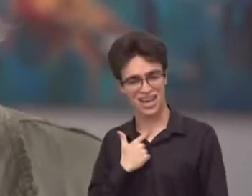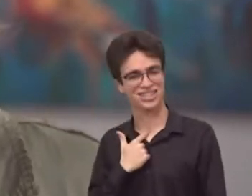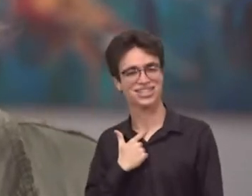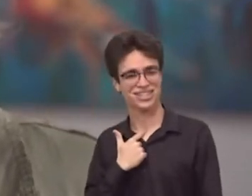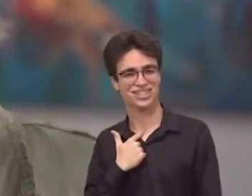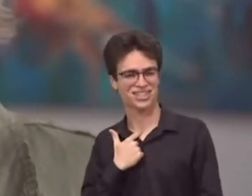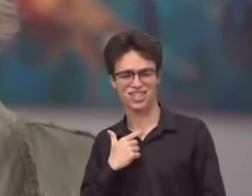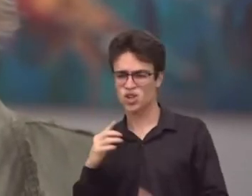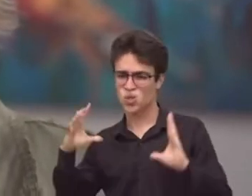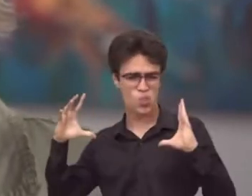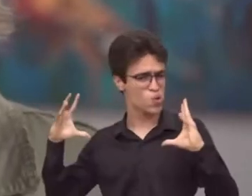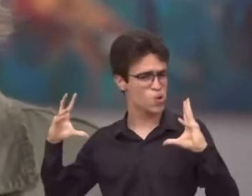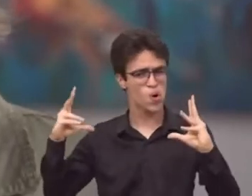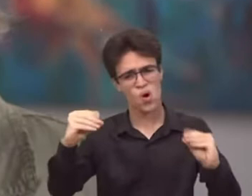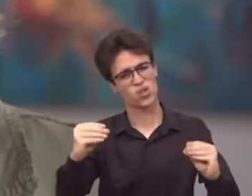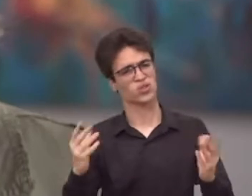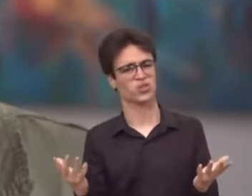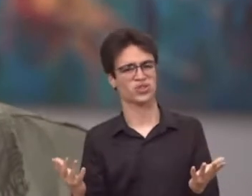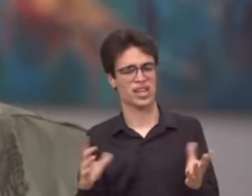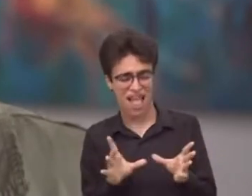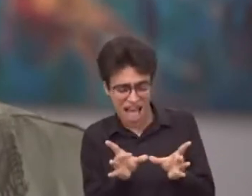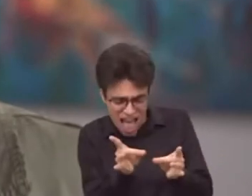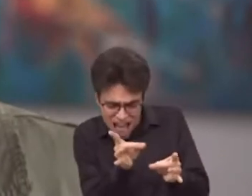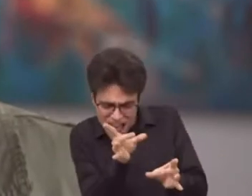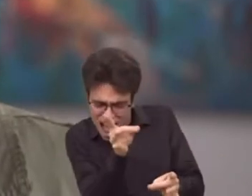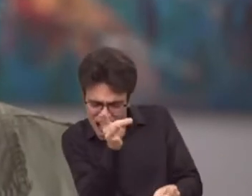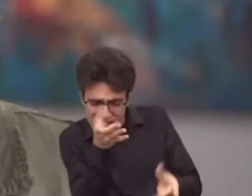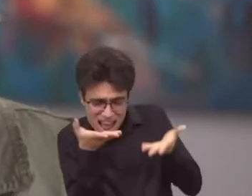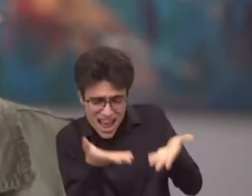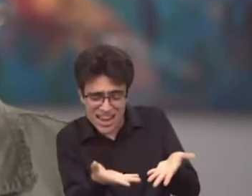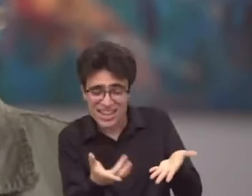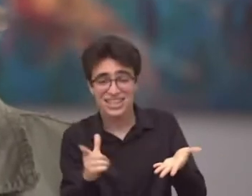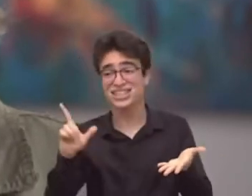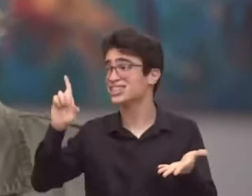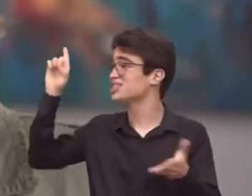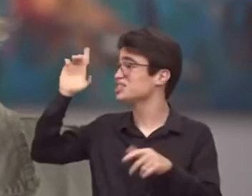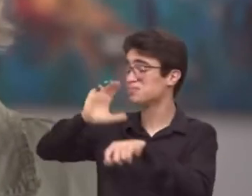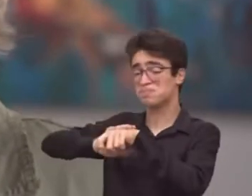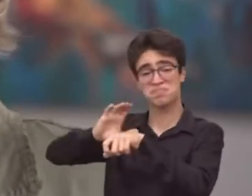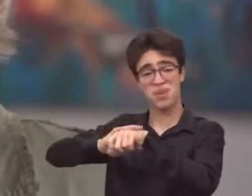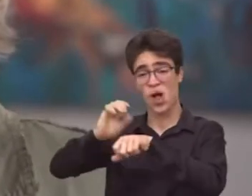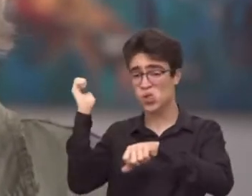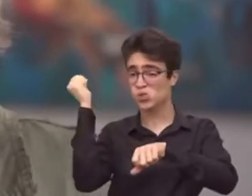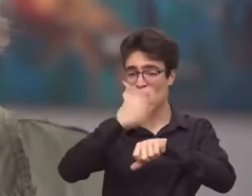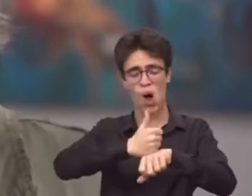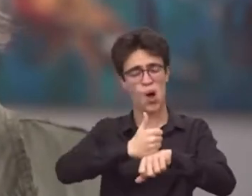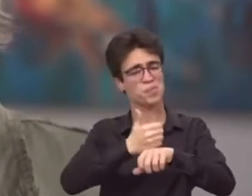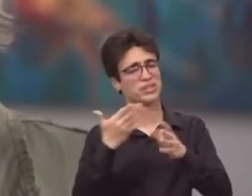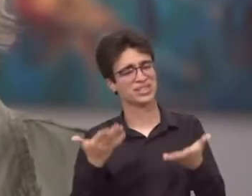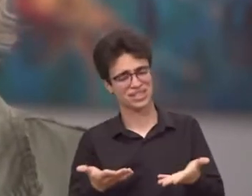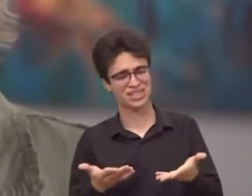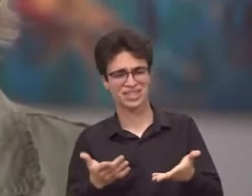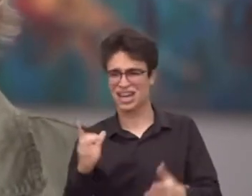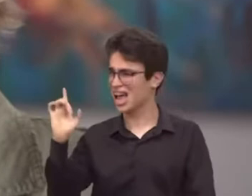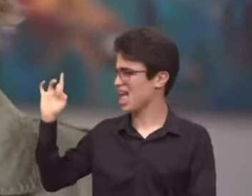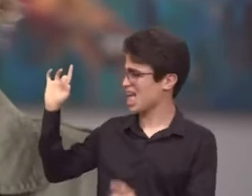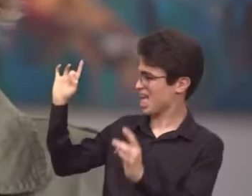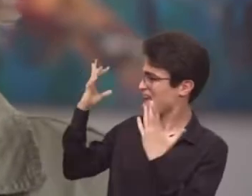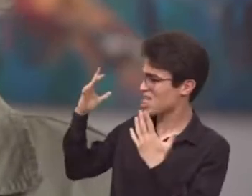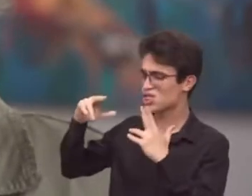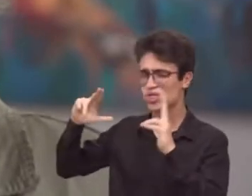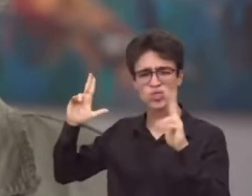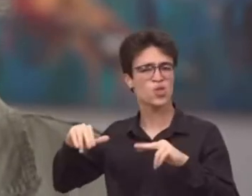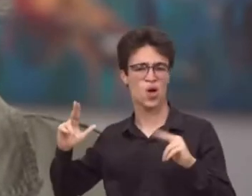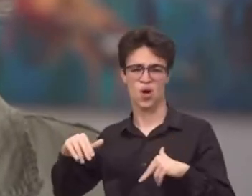todas as coisas cada pequeno detalhe está debaixo do seu domínio soberano então ele não nos esqueceu